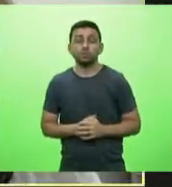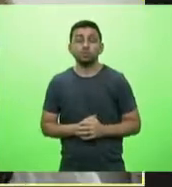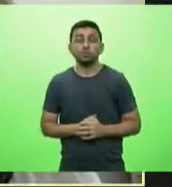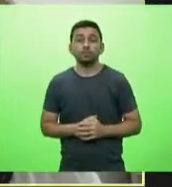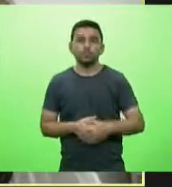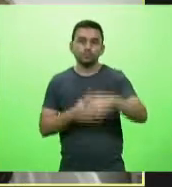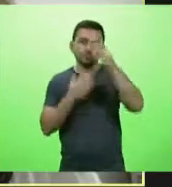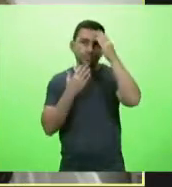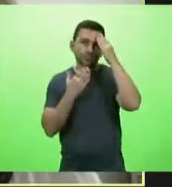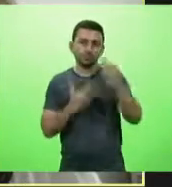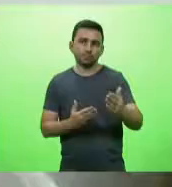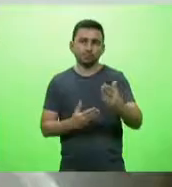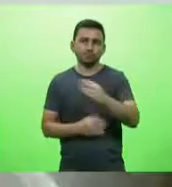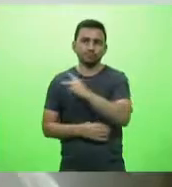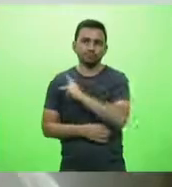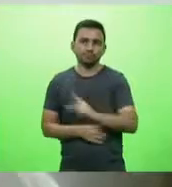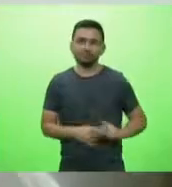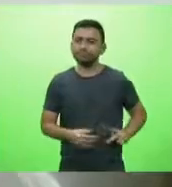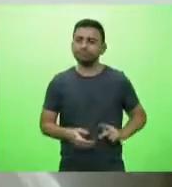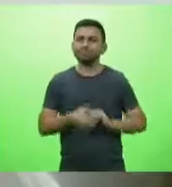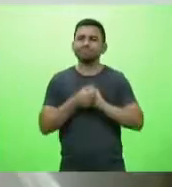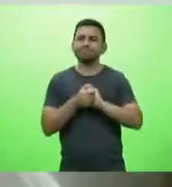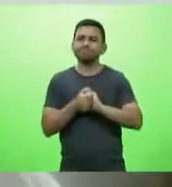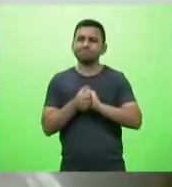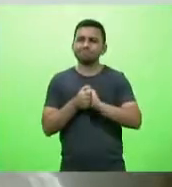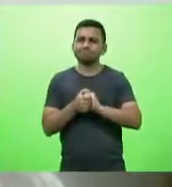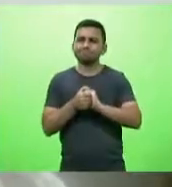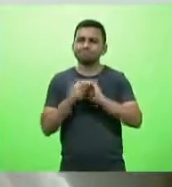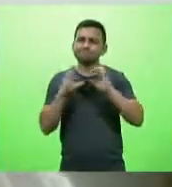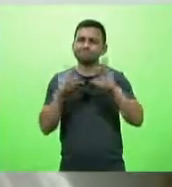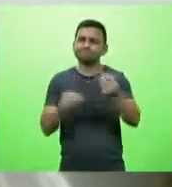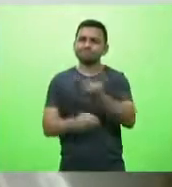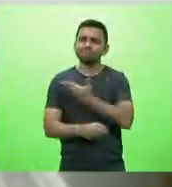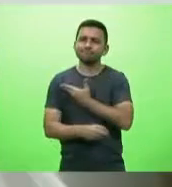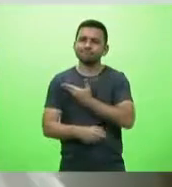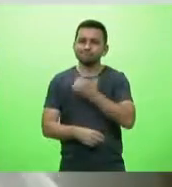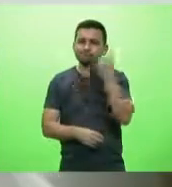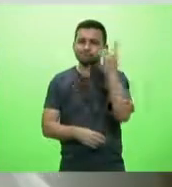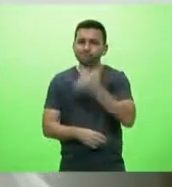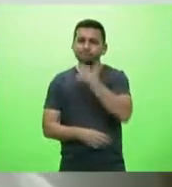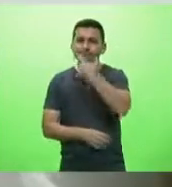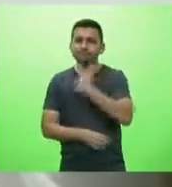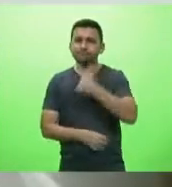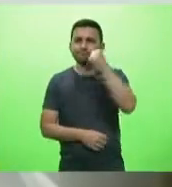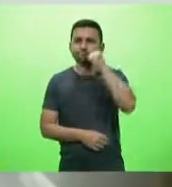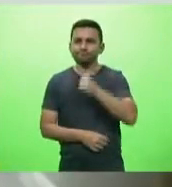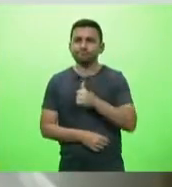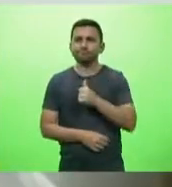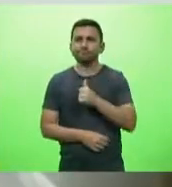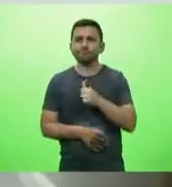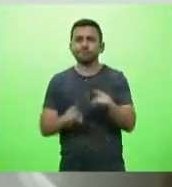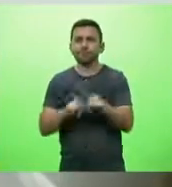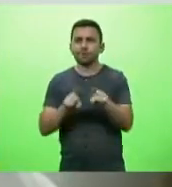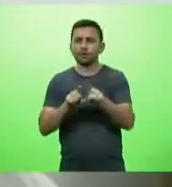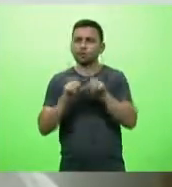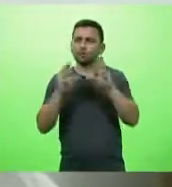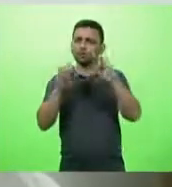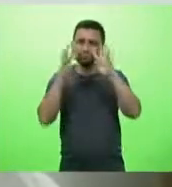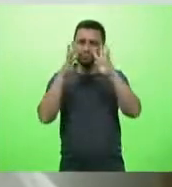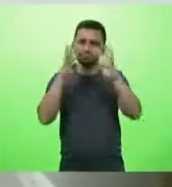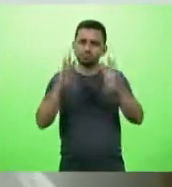Obrigada, presidente. Assim, cumprimento e também todos os colegas deputados e deputadas e a todos que nos acompanham